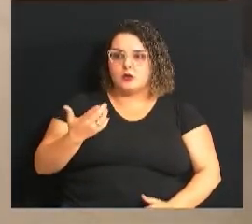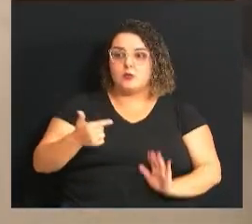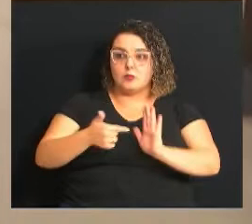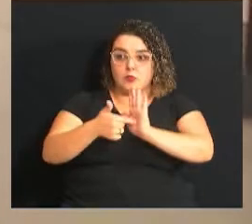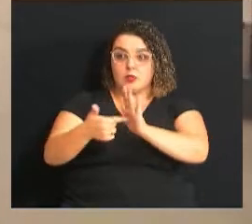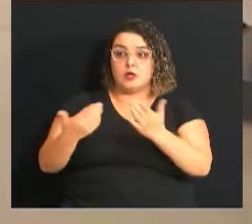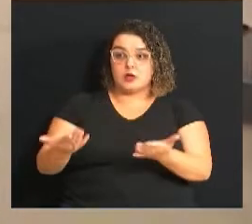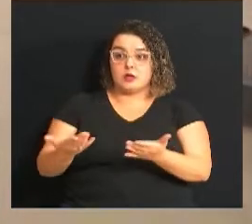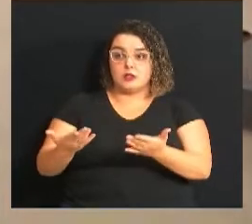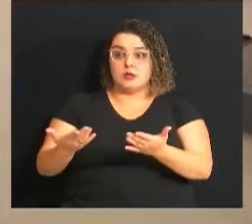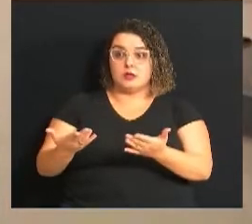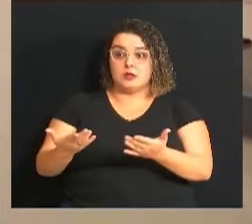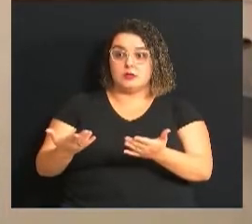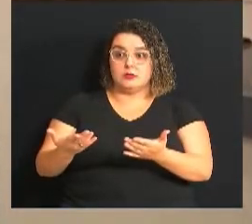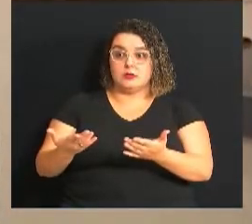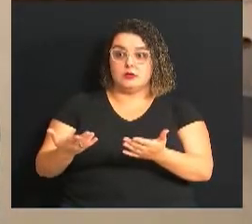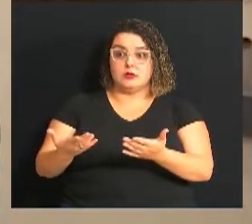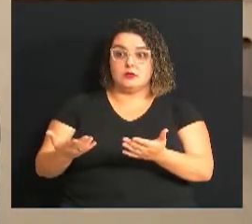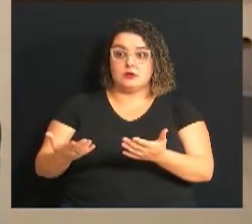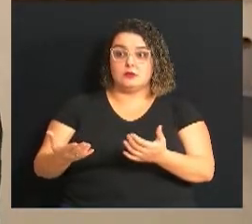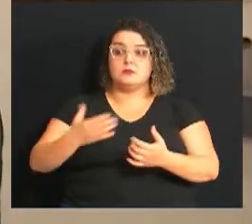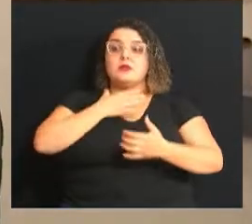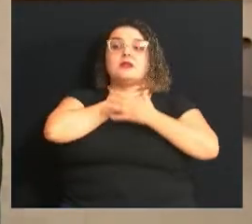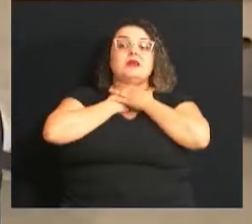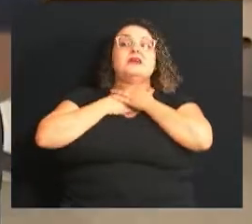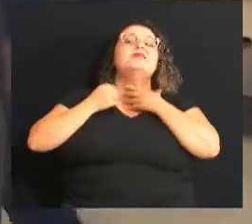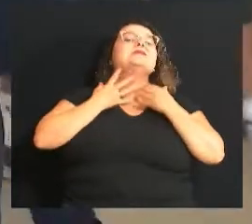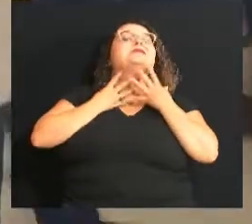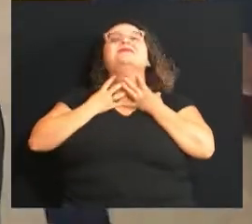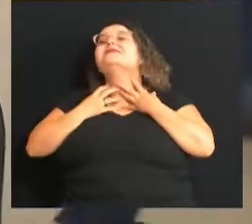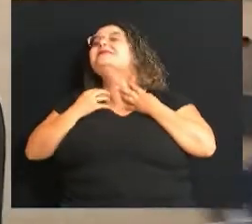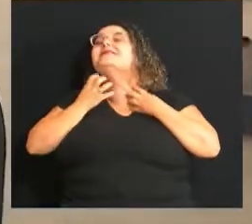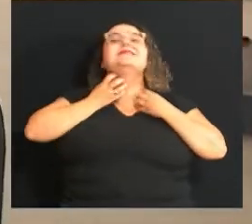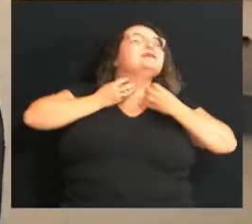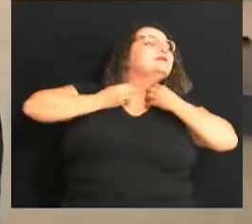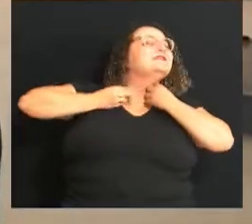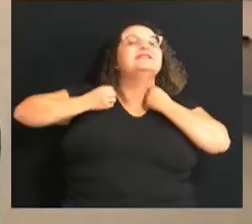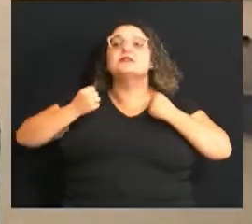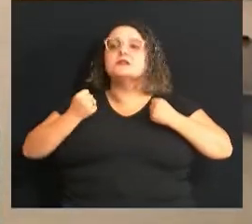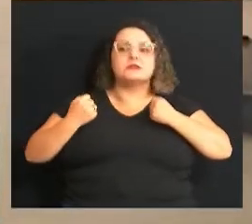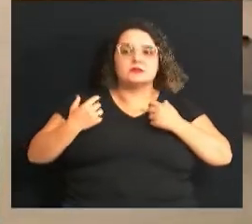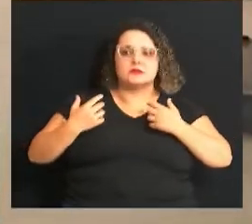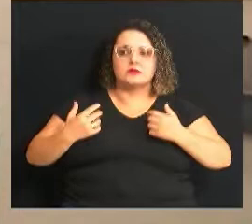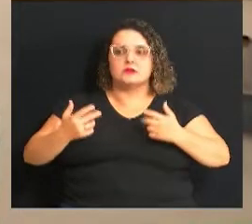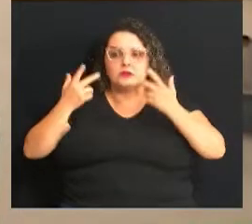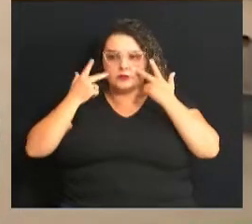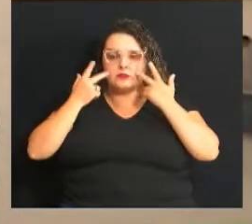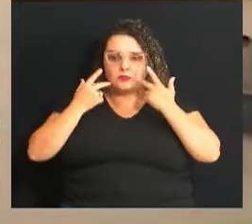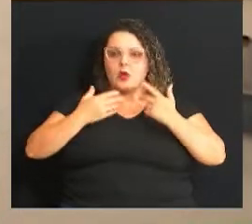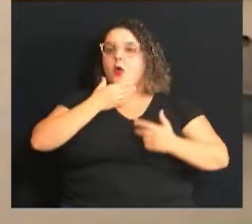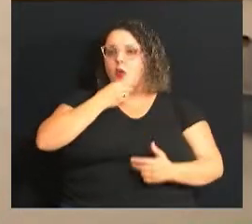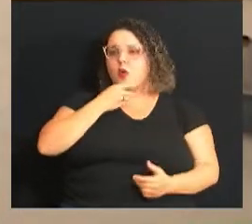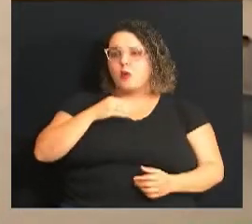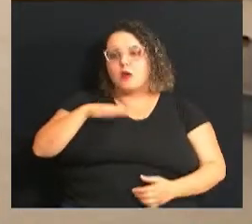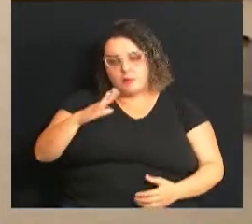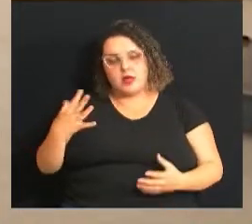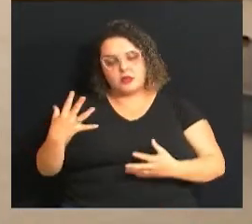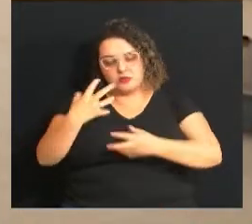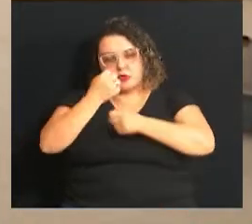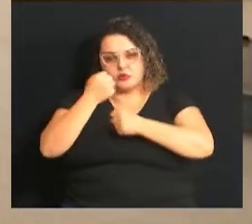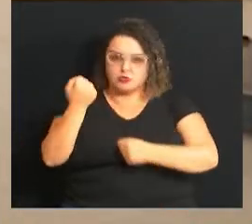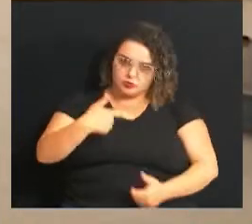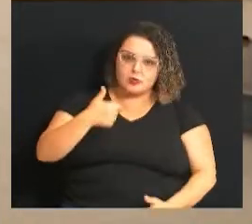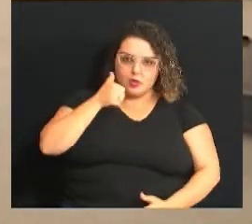que ao invés da pessoa que está sofrendo a violência tentar trocar força com o agressor, que geralmente é um homem, é mais forte do que ela tem